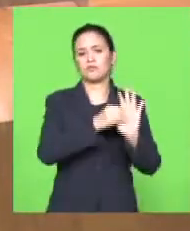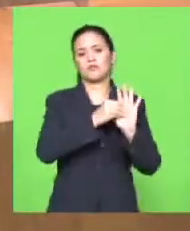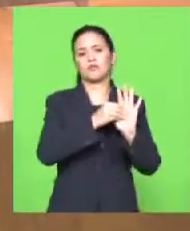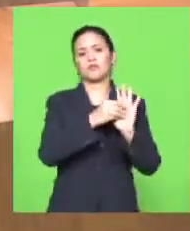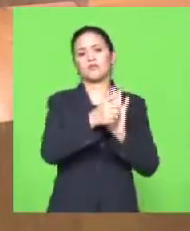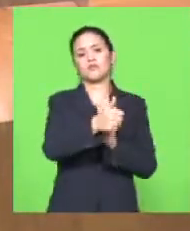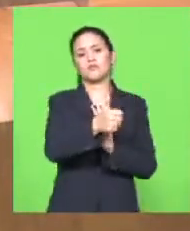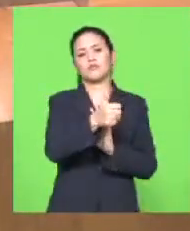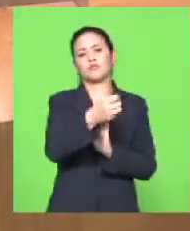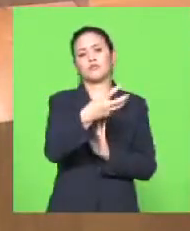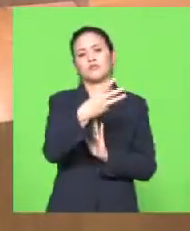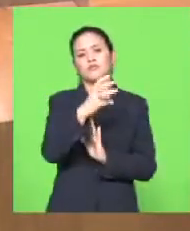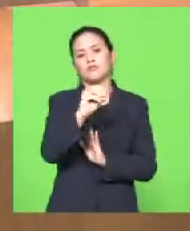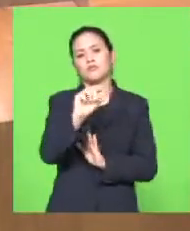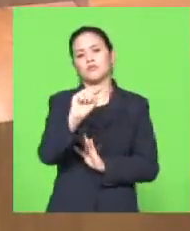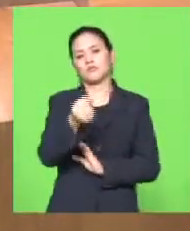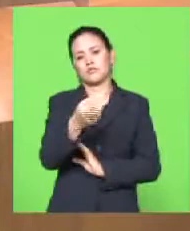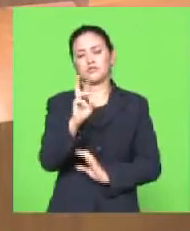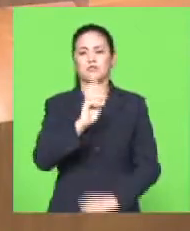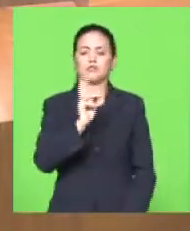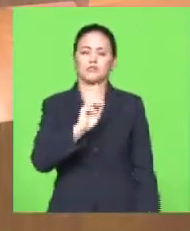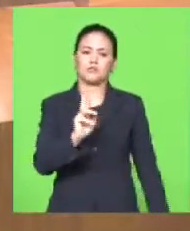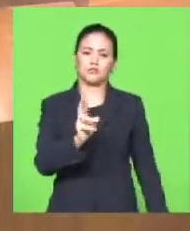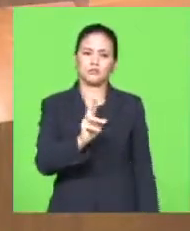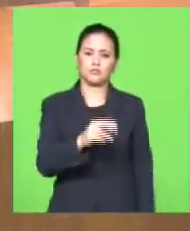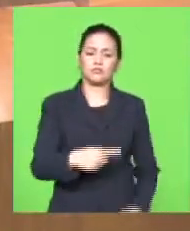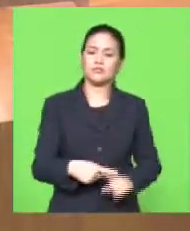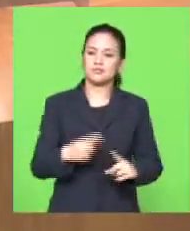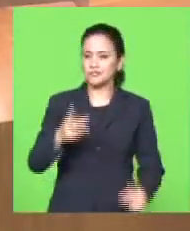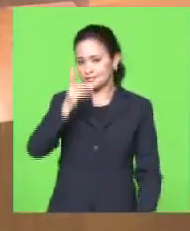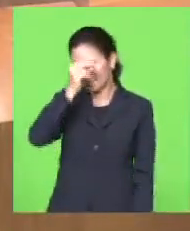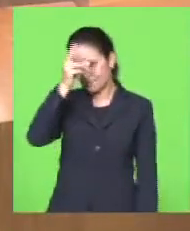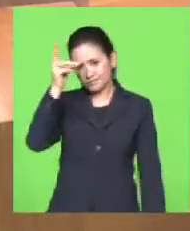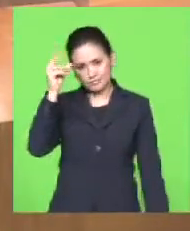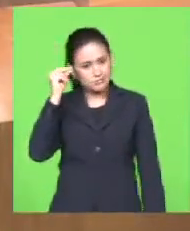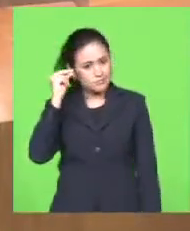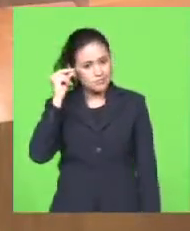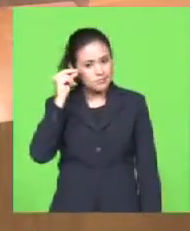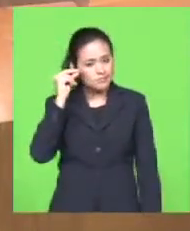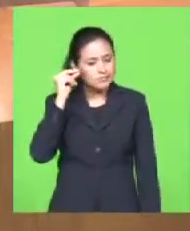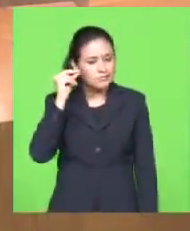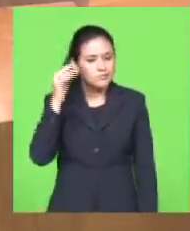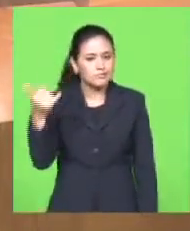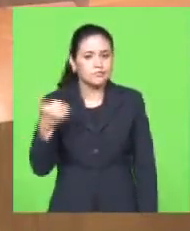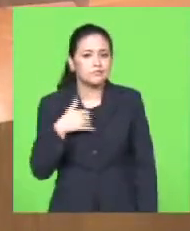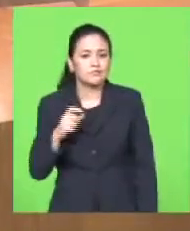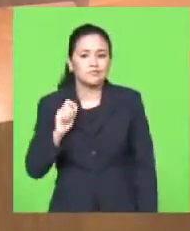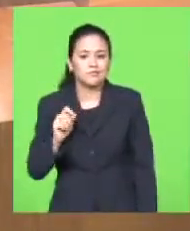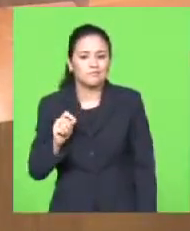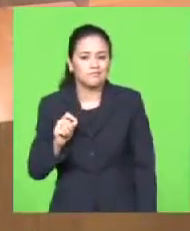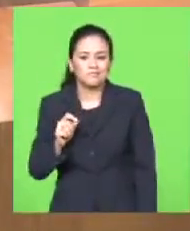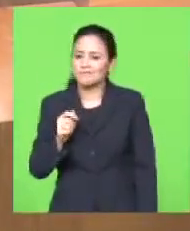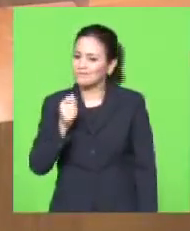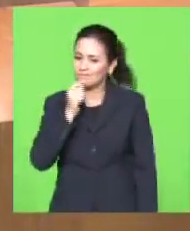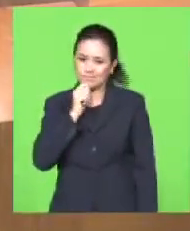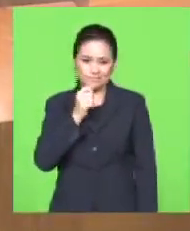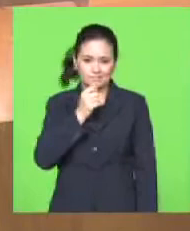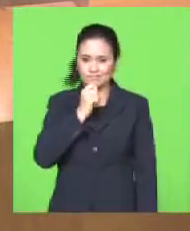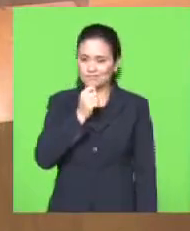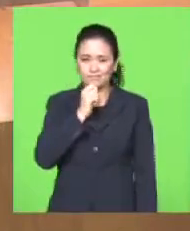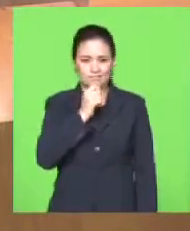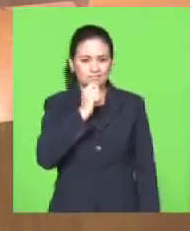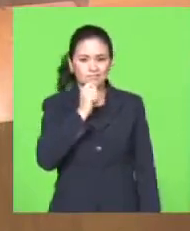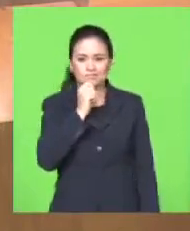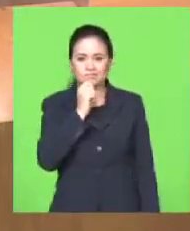R$ 130 mil para a recuperação da ponte. Mas o prefeito disse que o dinheiro não dá na sua totalidade. Queria que Vossa Excelência fizesse a mesma